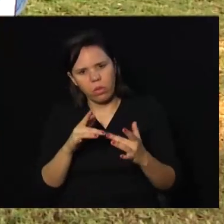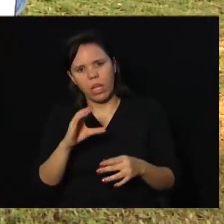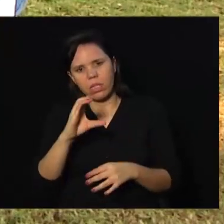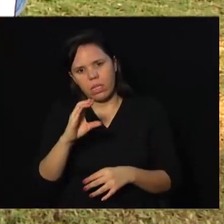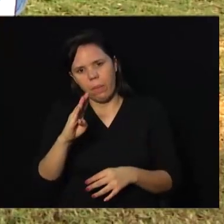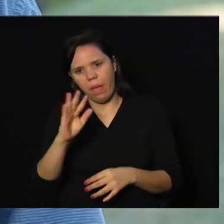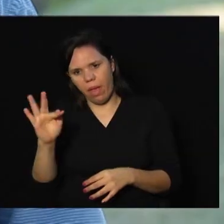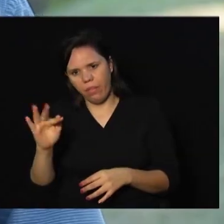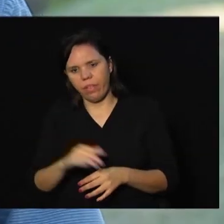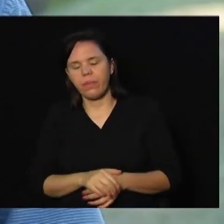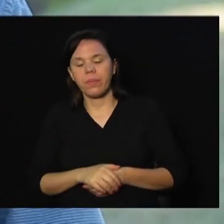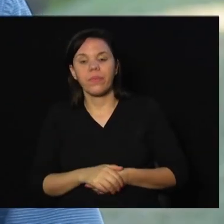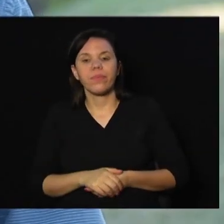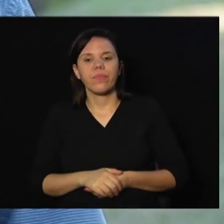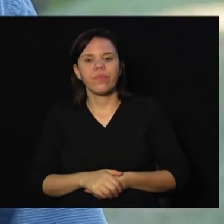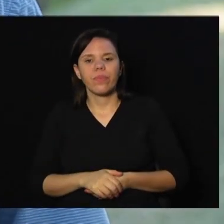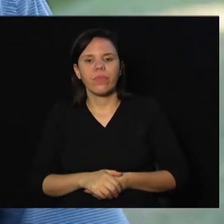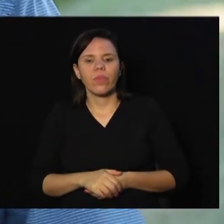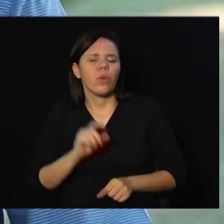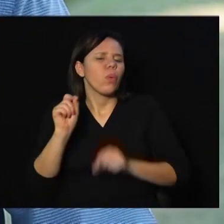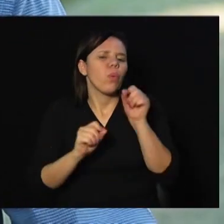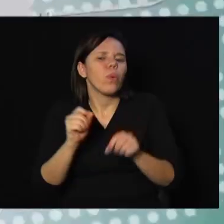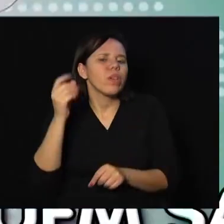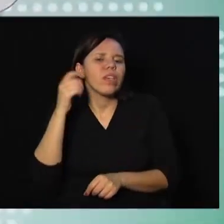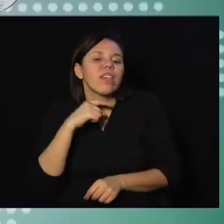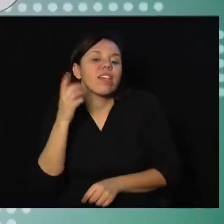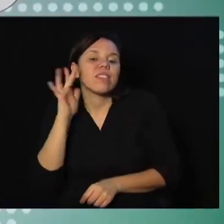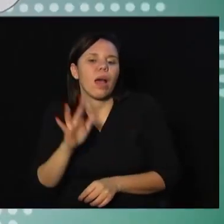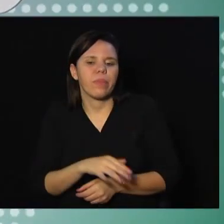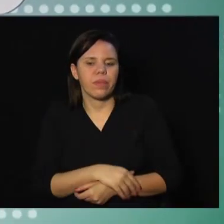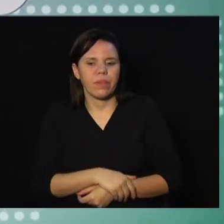caminho. Oscar, agora, o que ninguém sabe?